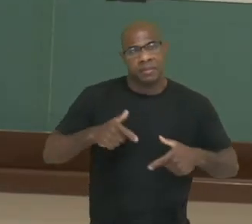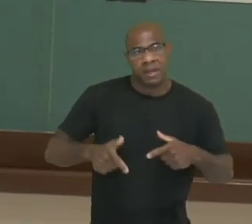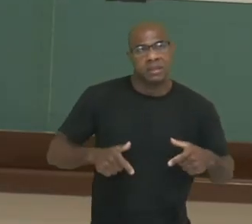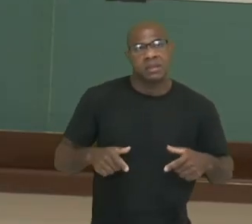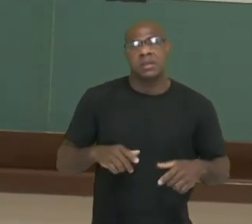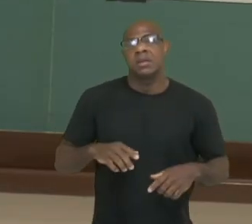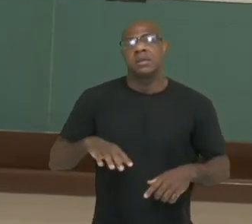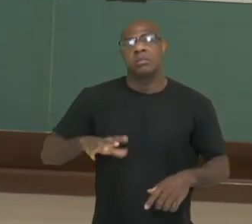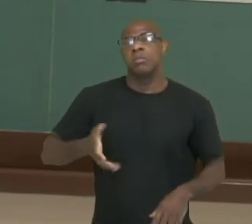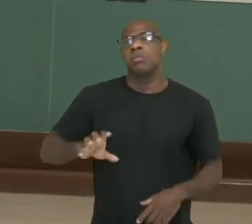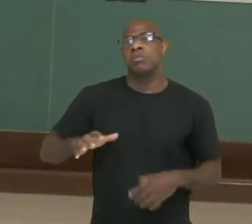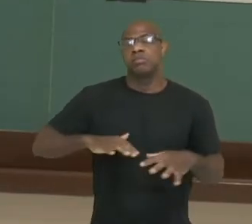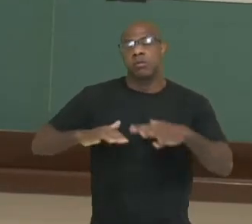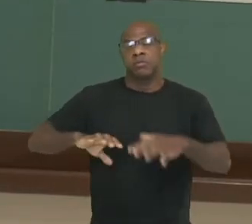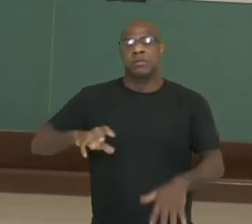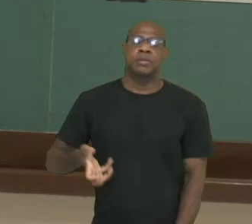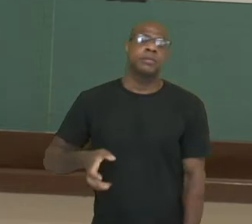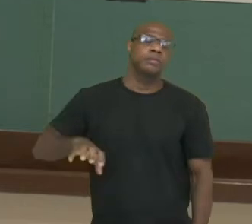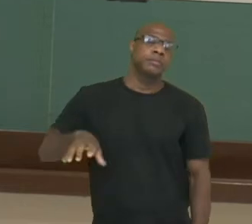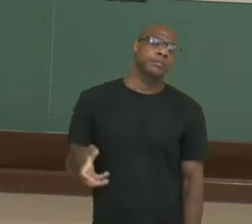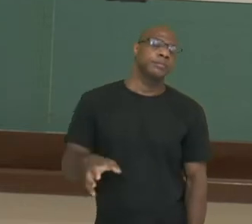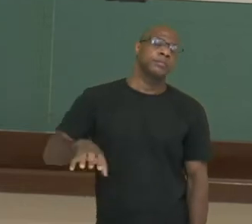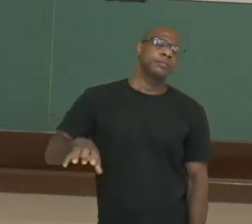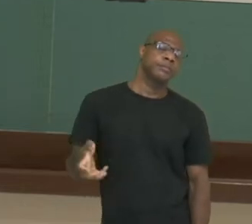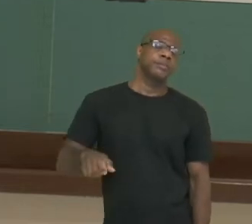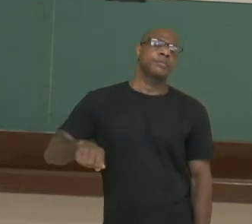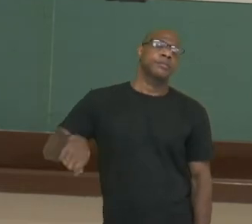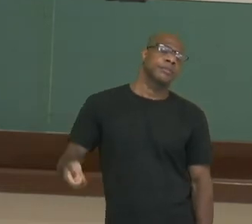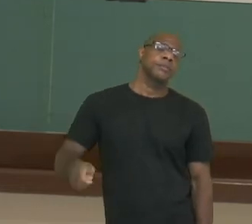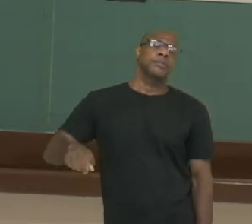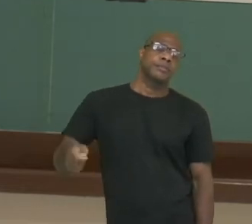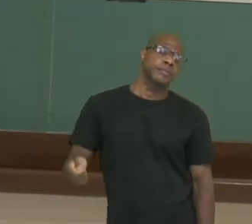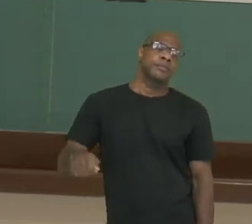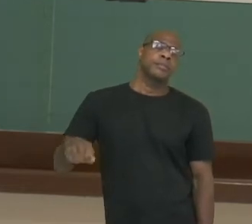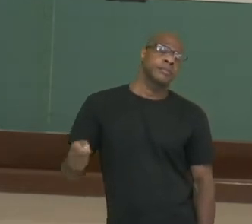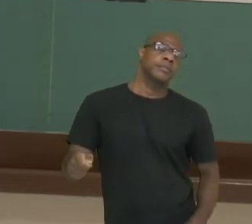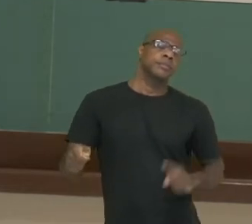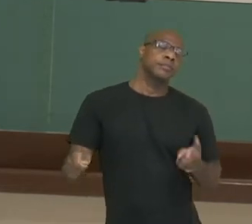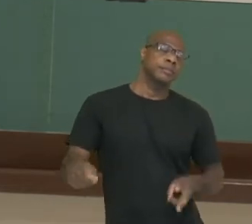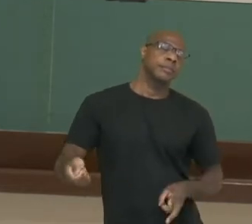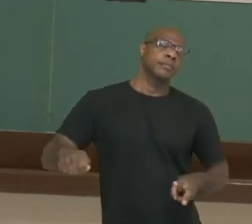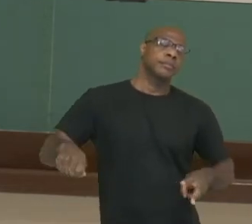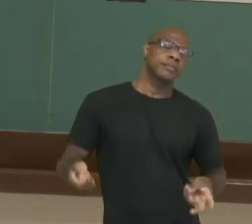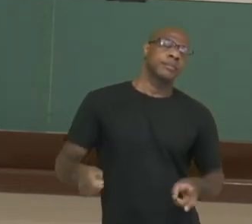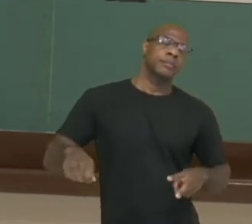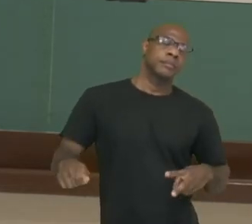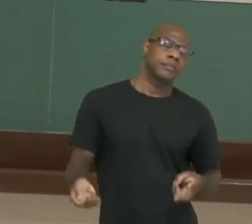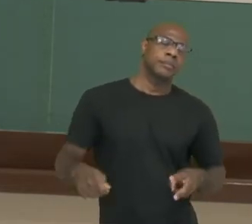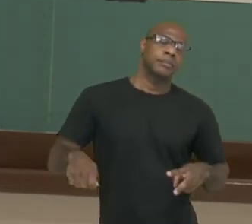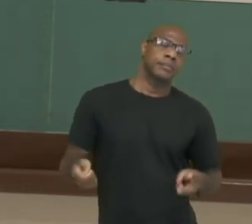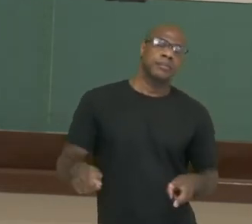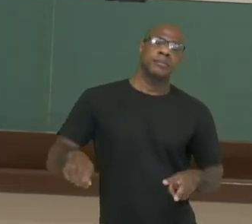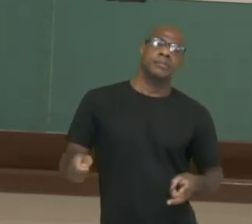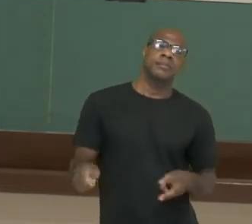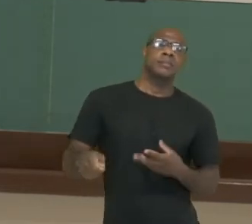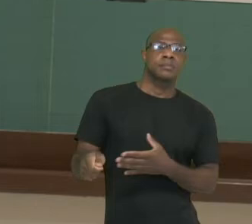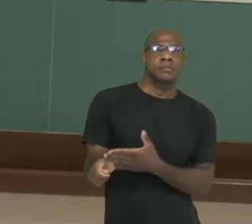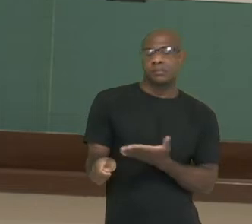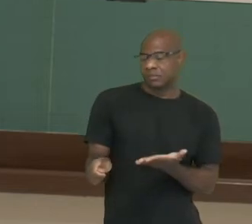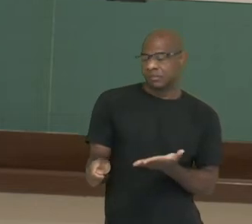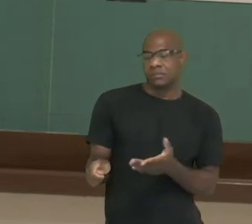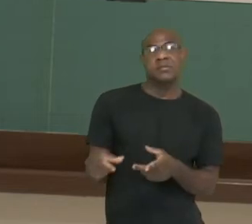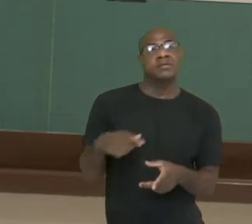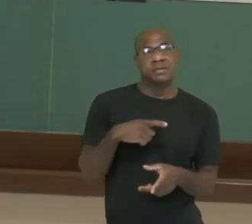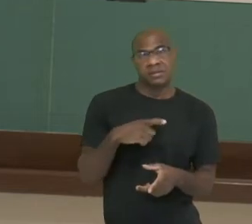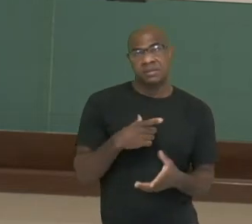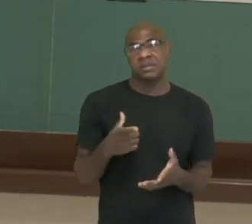mesmo movimento, né? Apertar o mesmo, né, rodar ali o botão, ali o parafuso o tempo todo, né? Então, vai trazer também